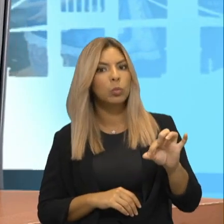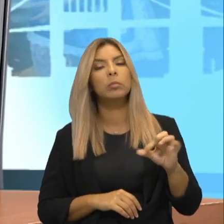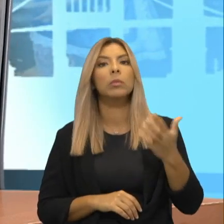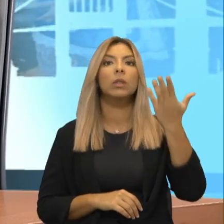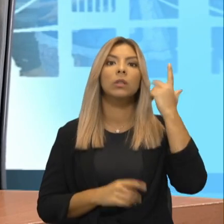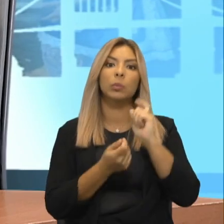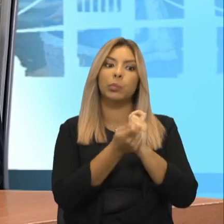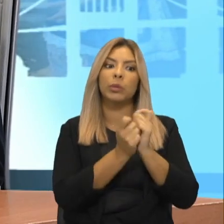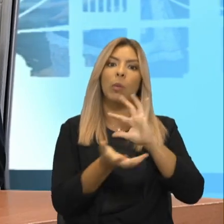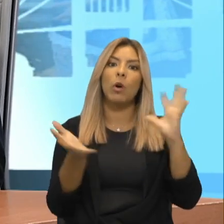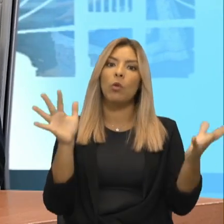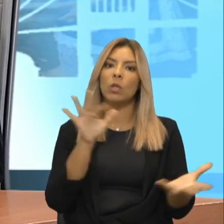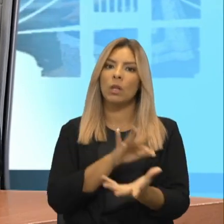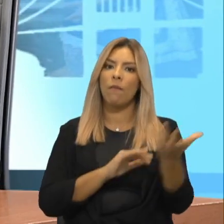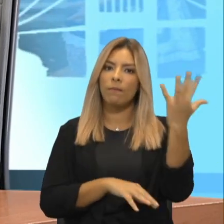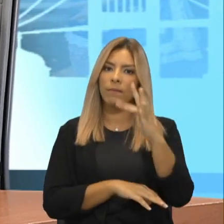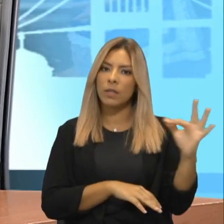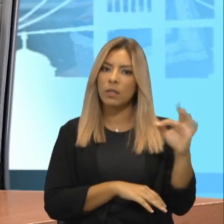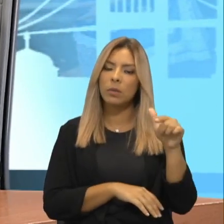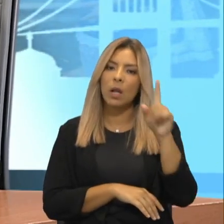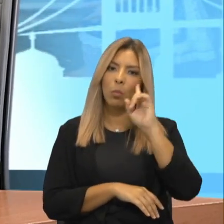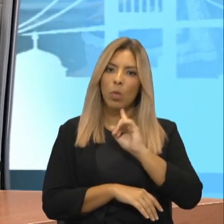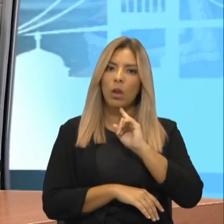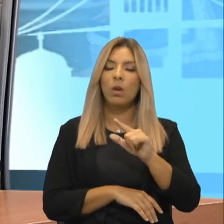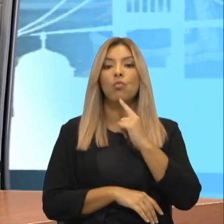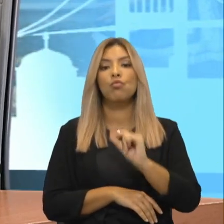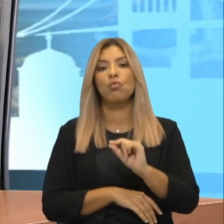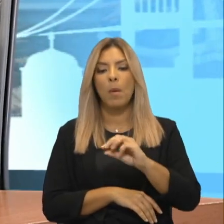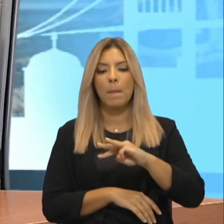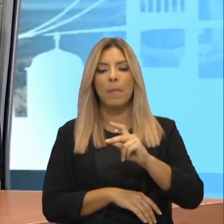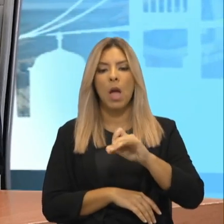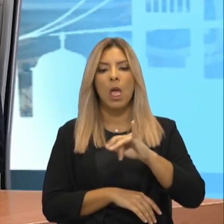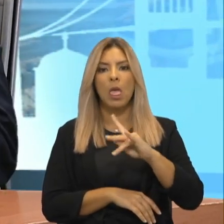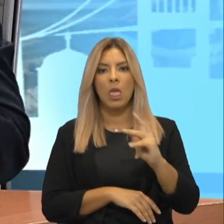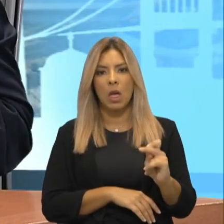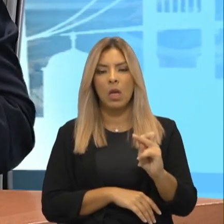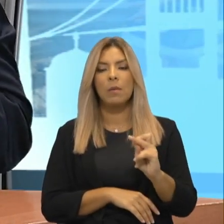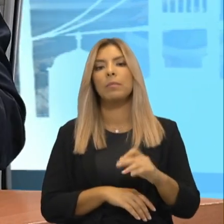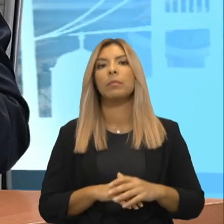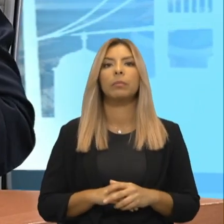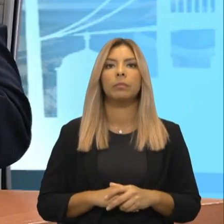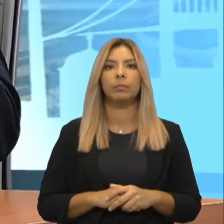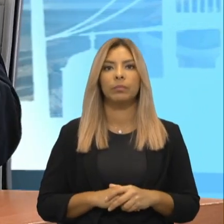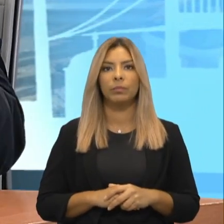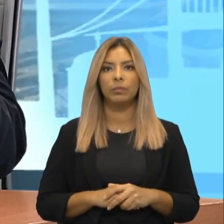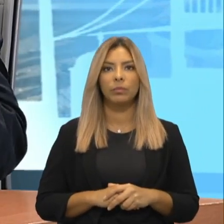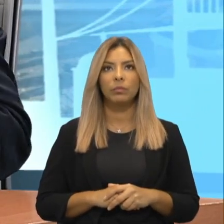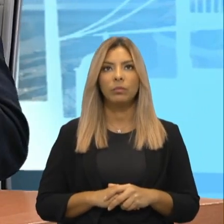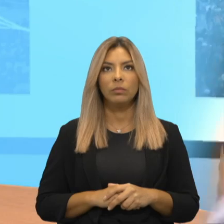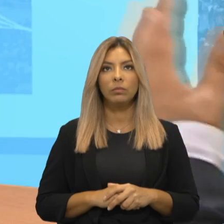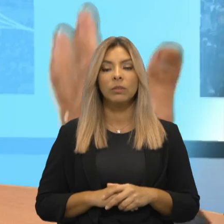Francesa, fundadas por uma mulher chamada Maria Rivière, e depois